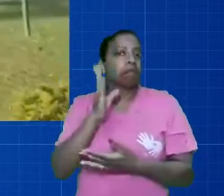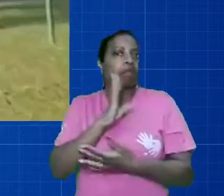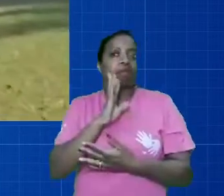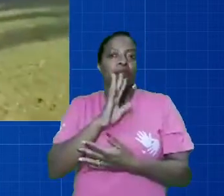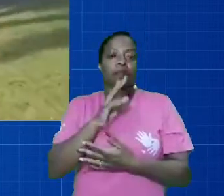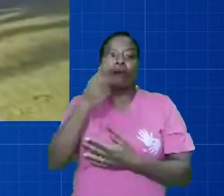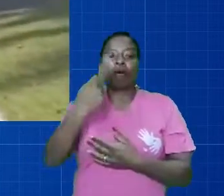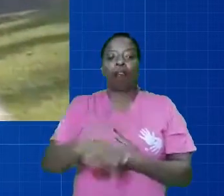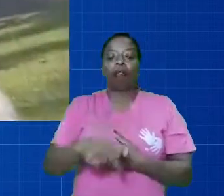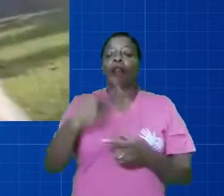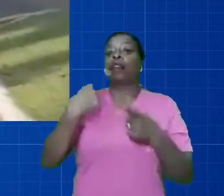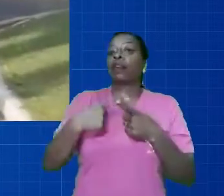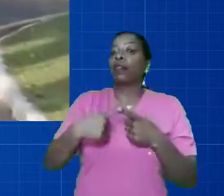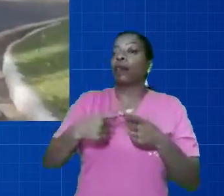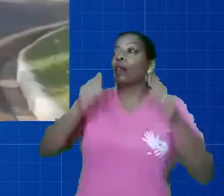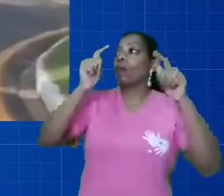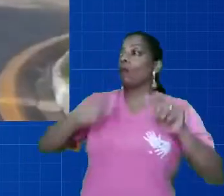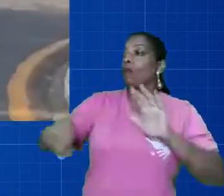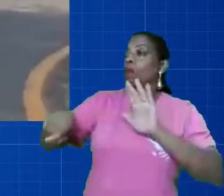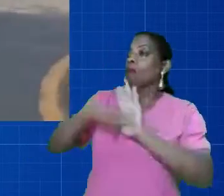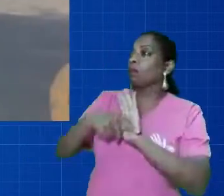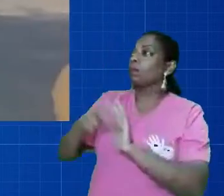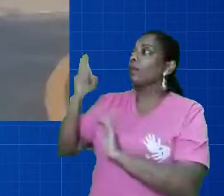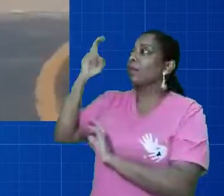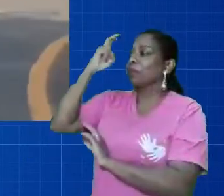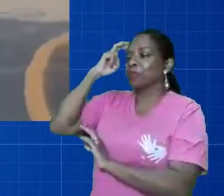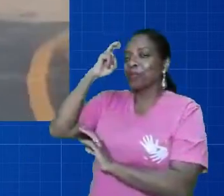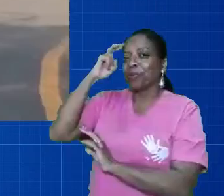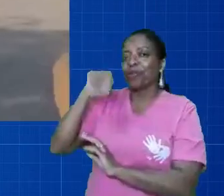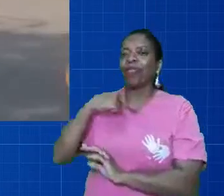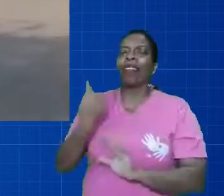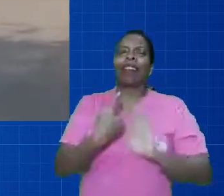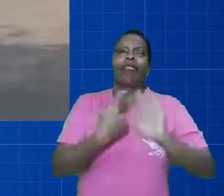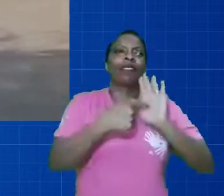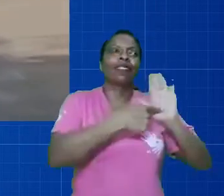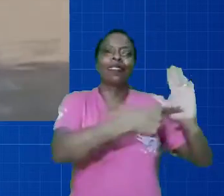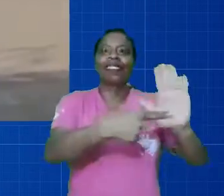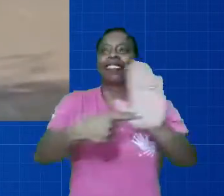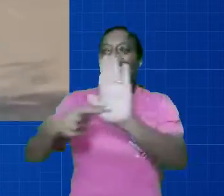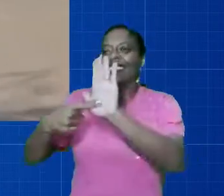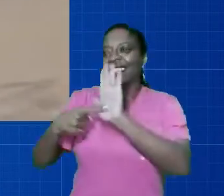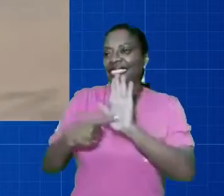ambiente cultural. As exposições que nós fazíamos aqui dentro do museu.